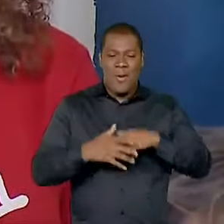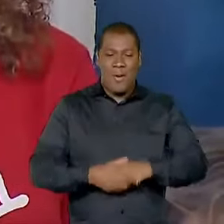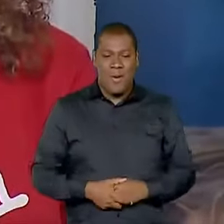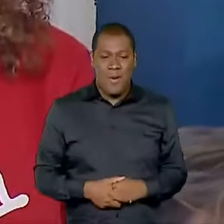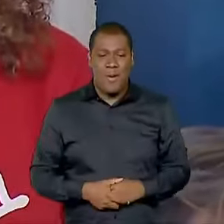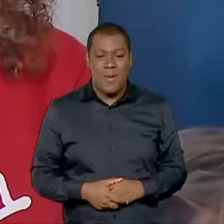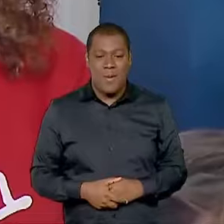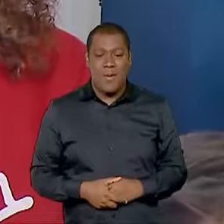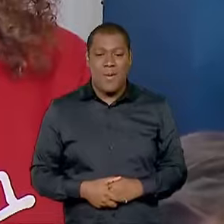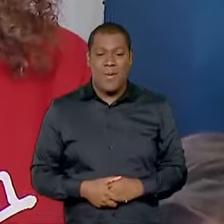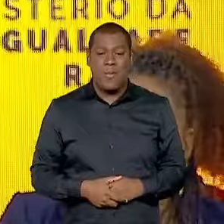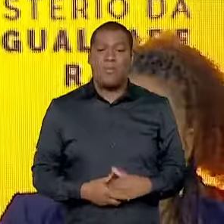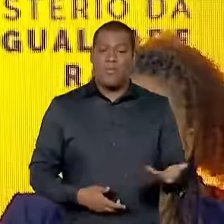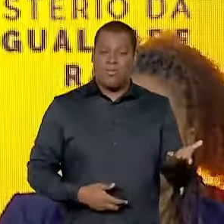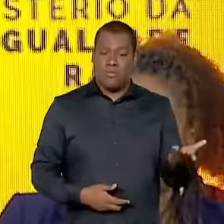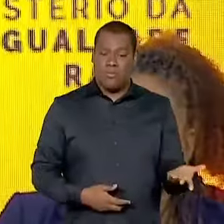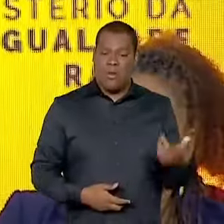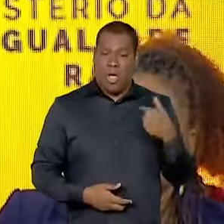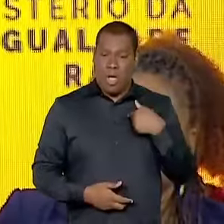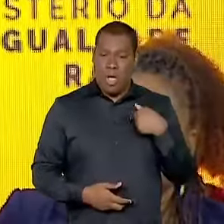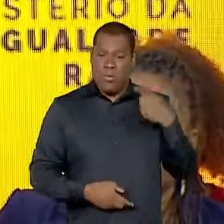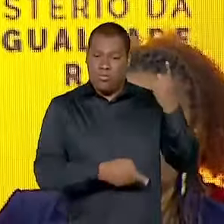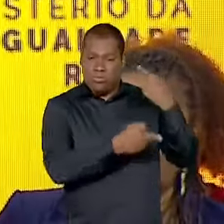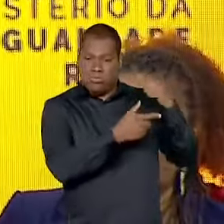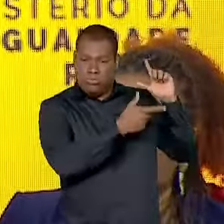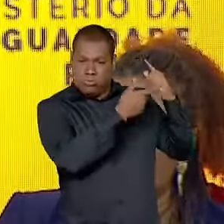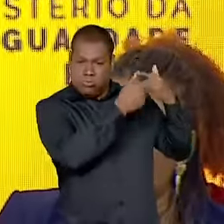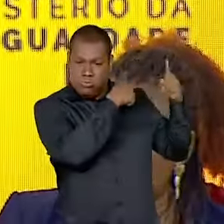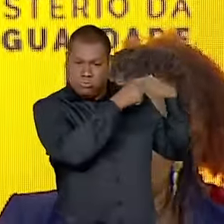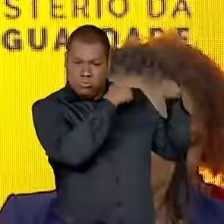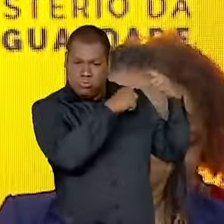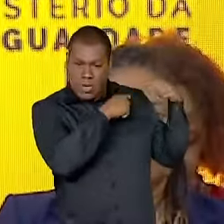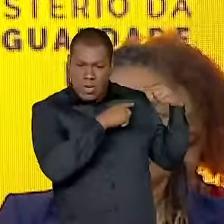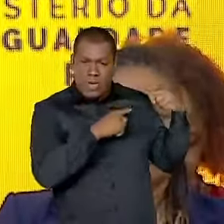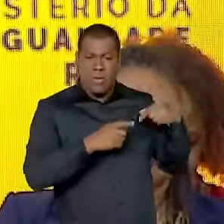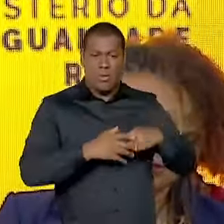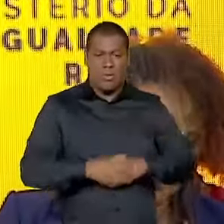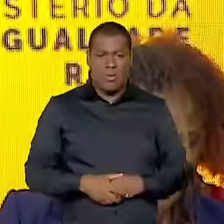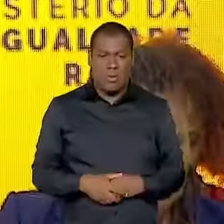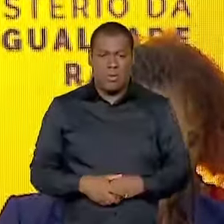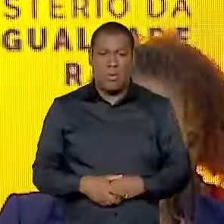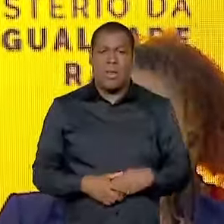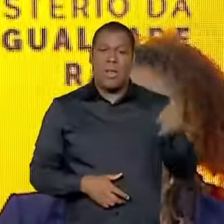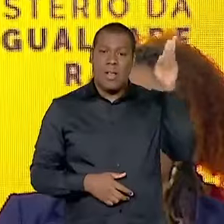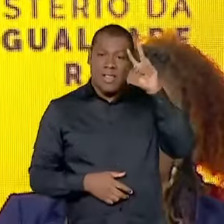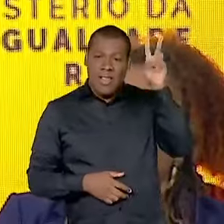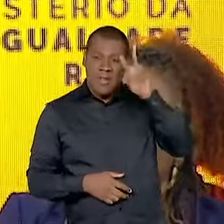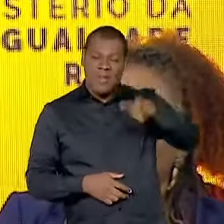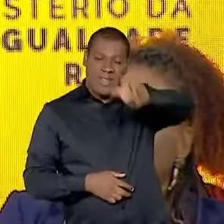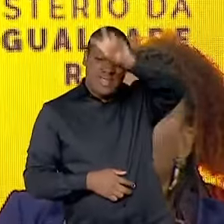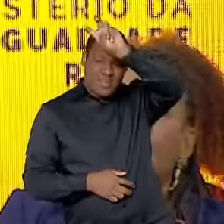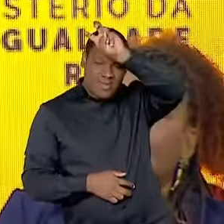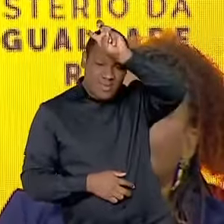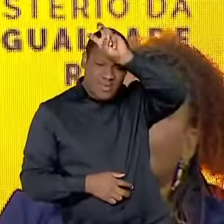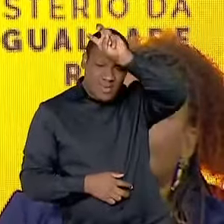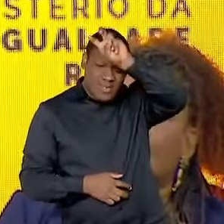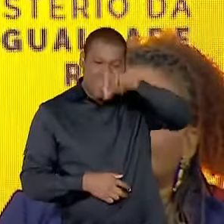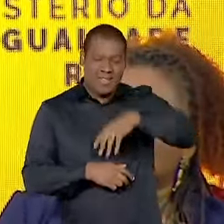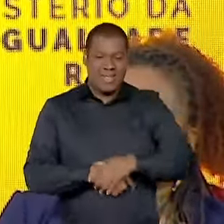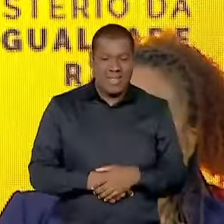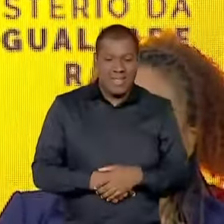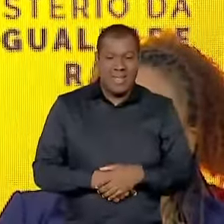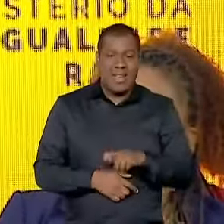minha autoridade ancestral, eu queria convocar para esse momento Zumbi dos Palmares, Ganga